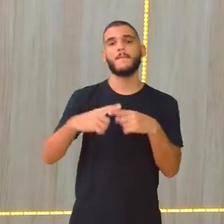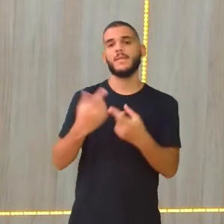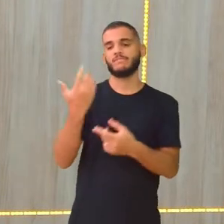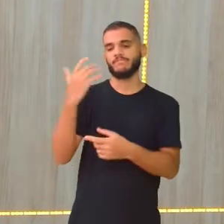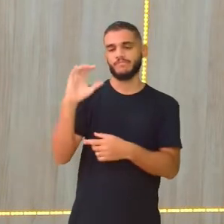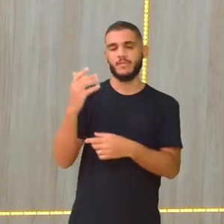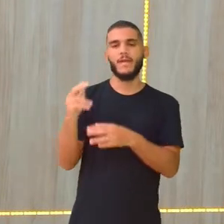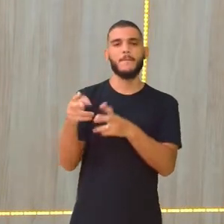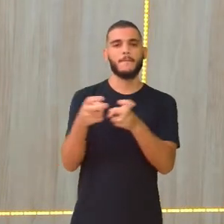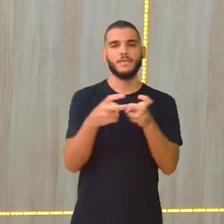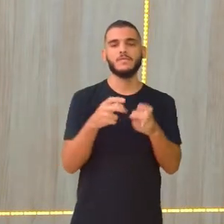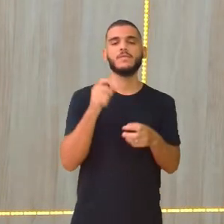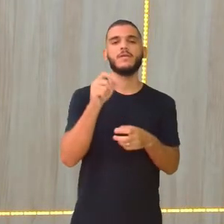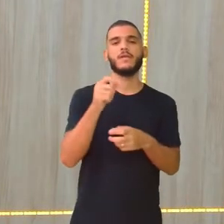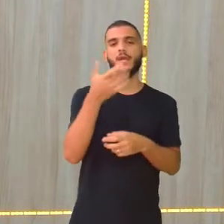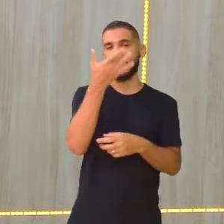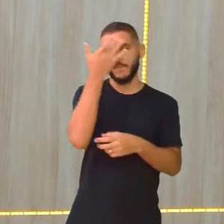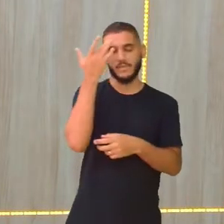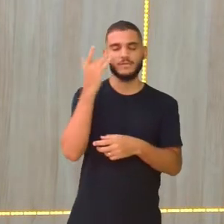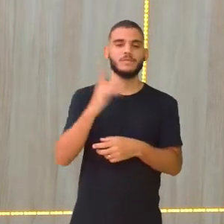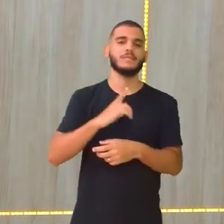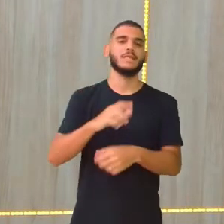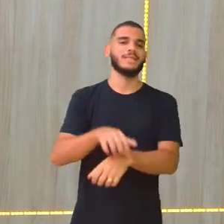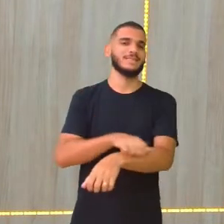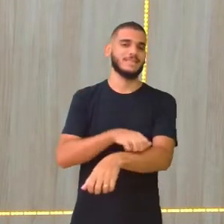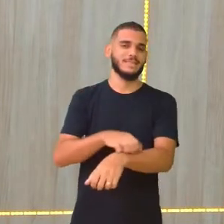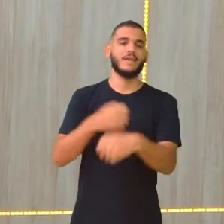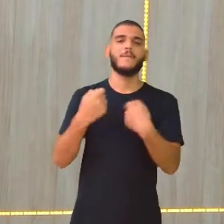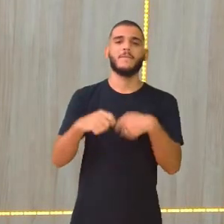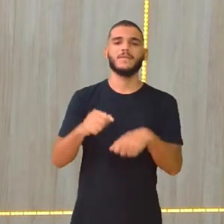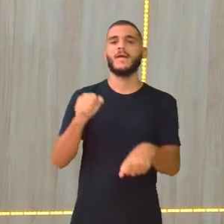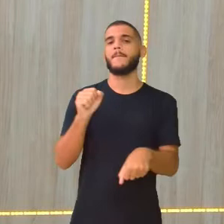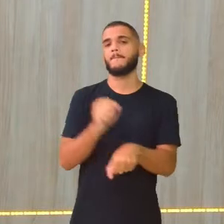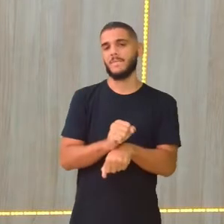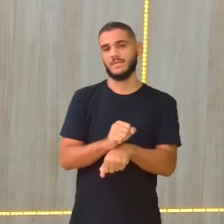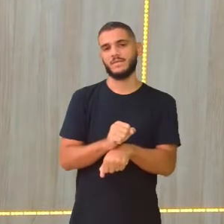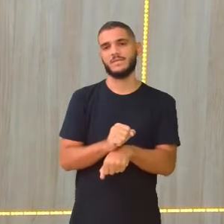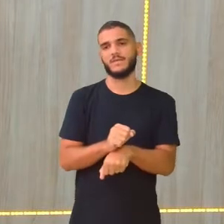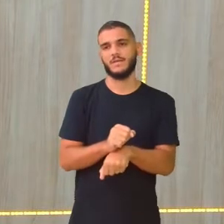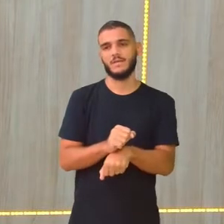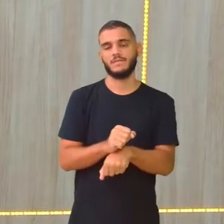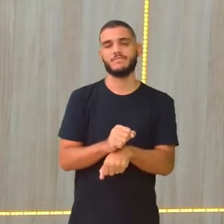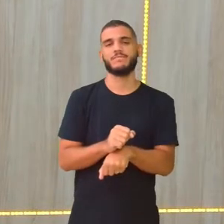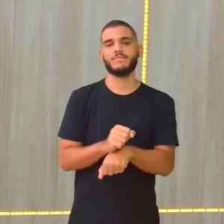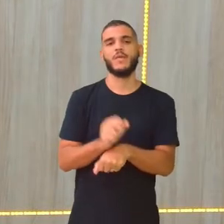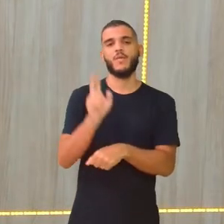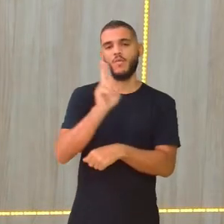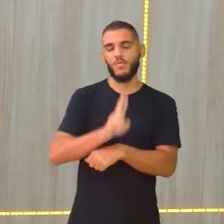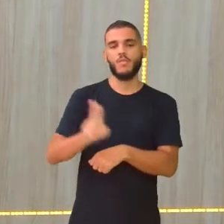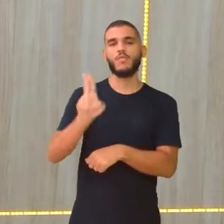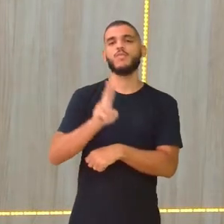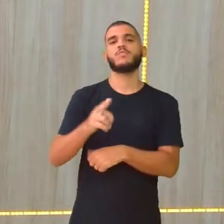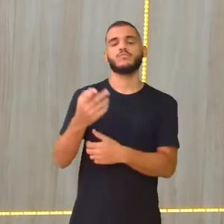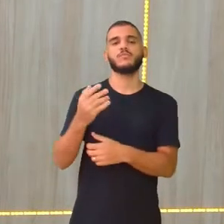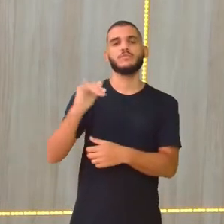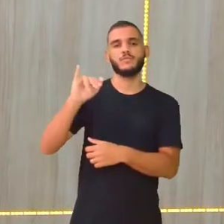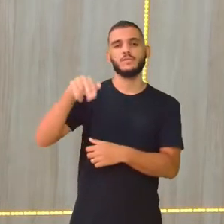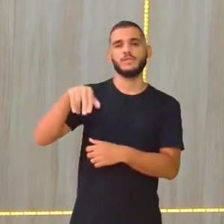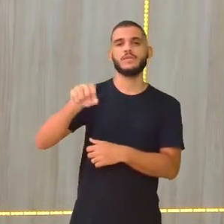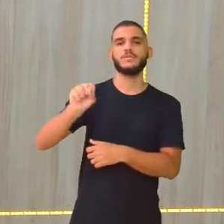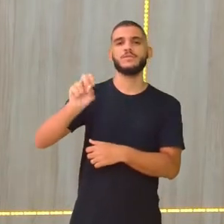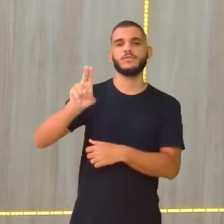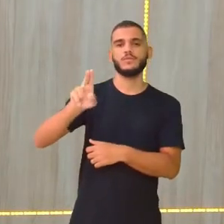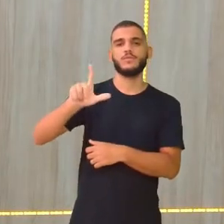perceberam que algumas pessoas apresentavam alergia e tinha que parar a aplicação desse tipo de insulina, mas